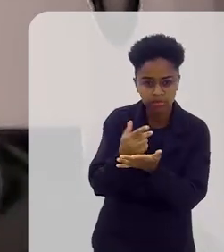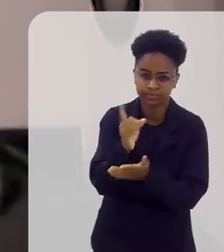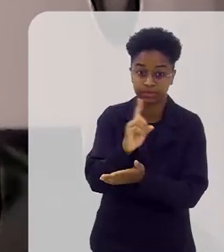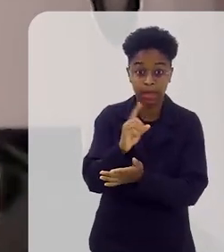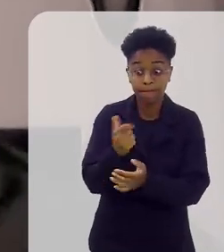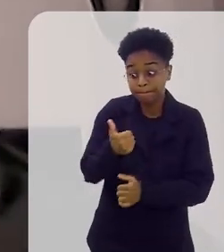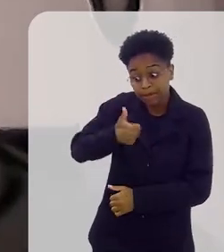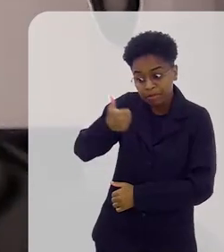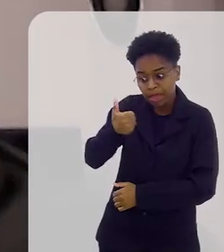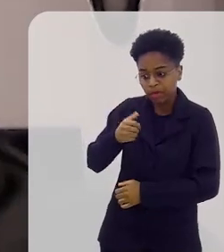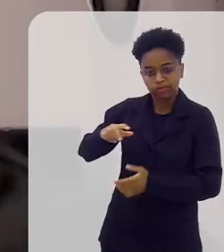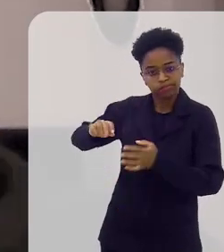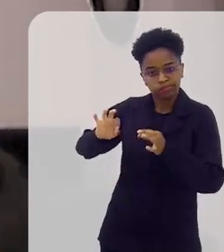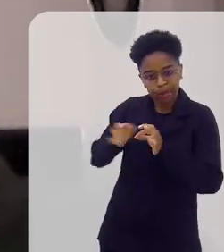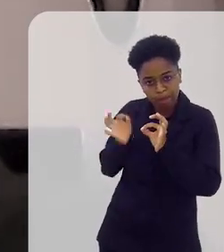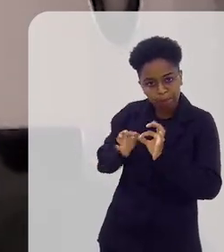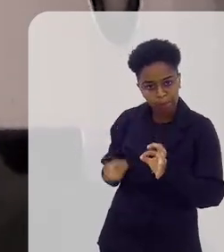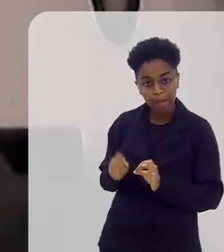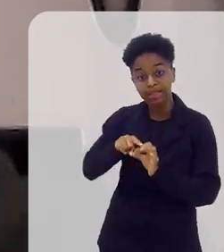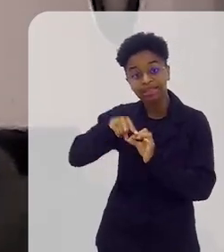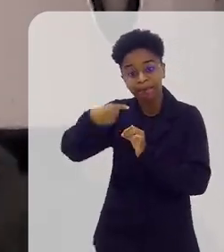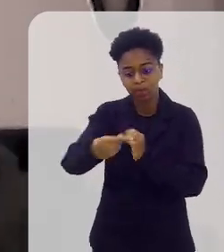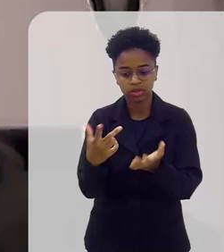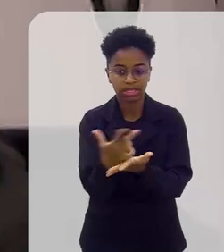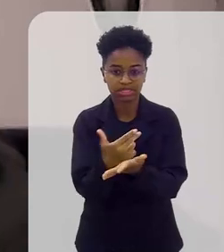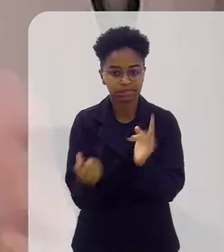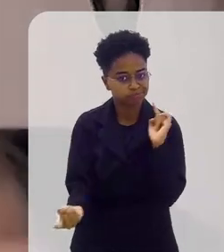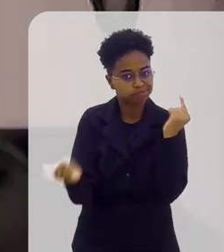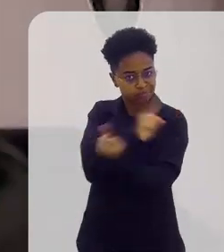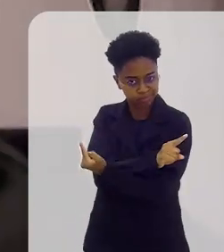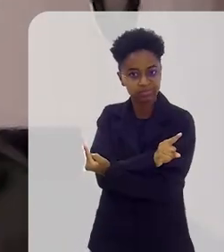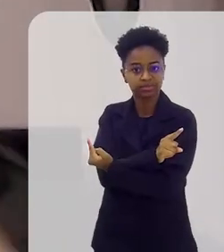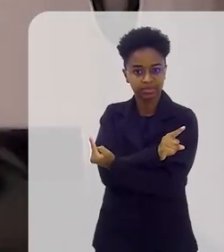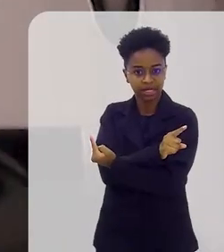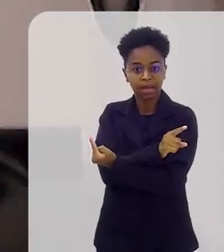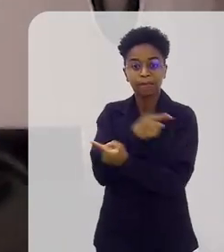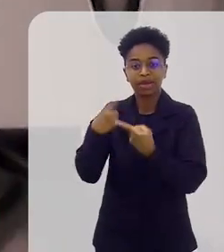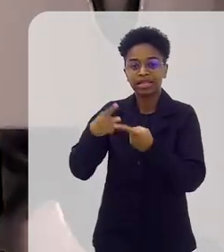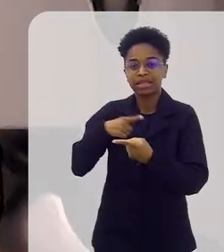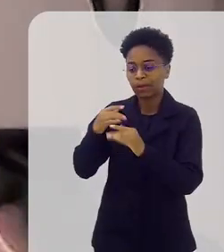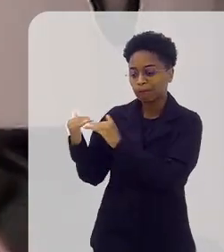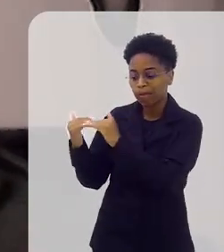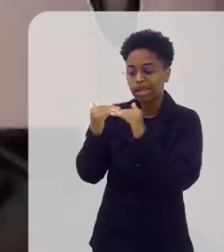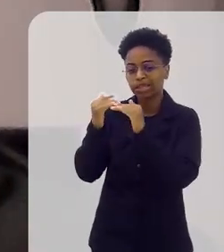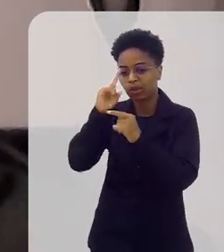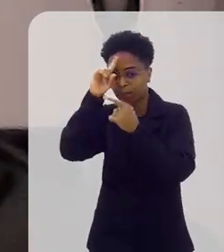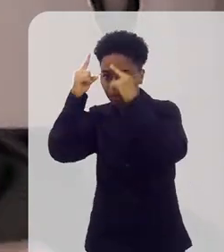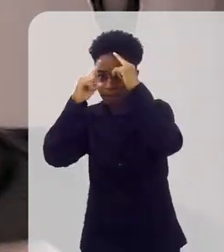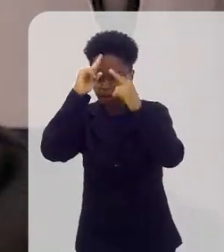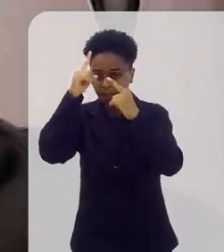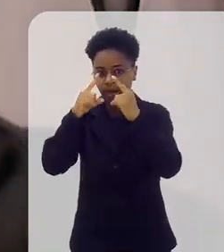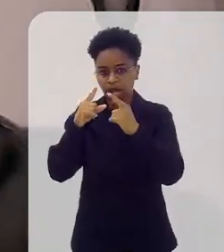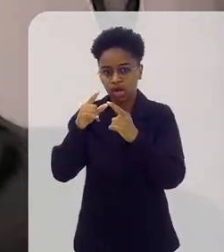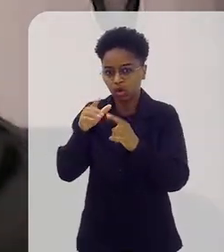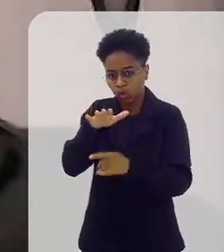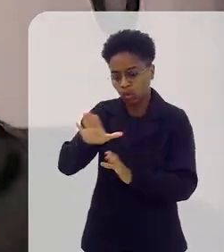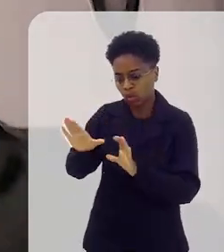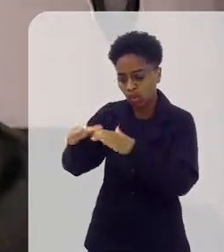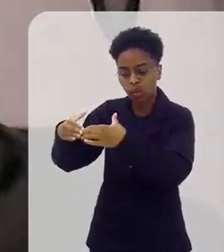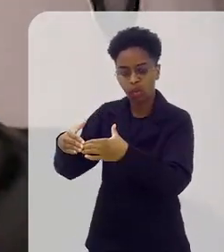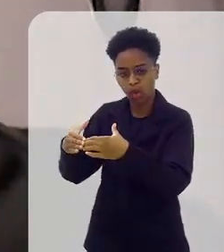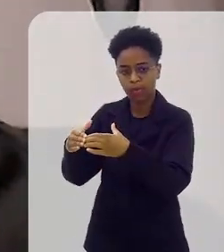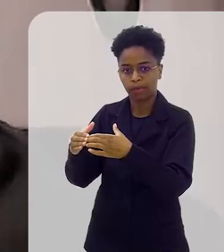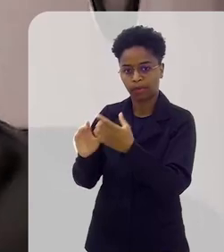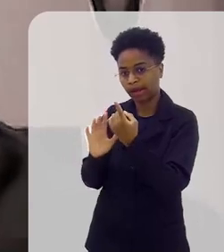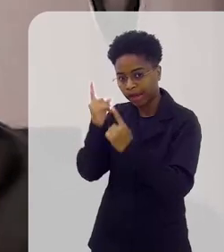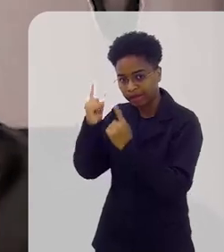Ele fazia a fantasia e depois gerava o figurino. Ele sempre foi na contramão do padrão de criatividade dos